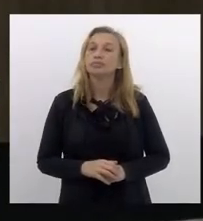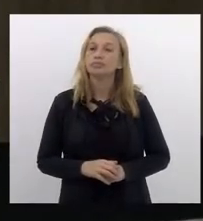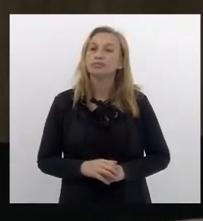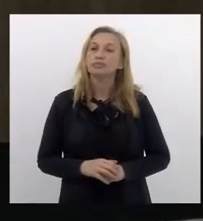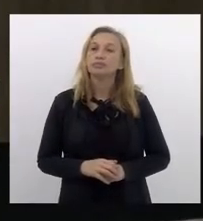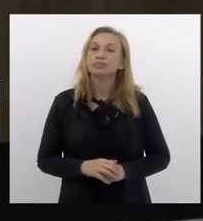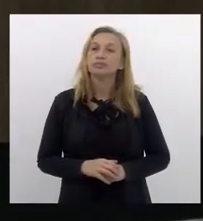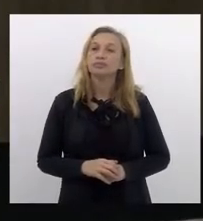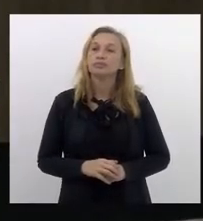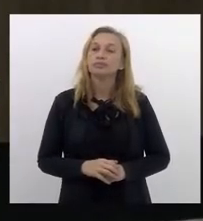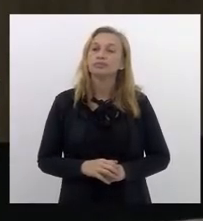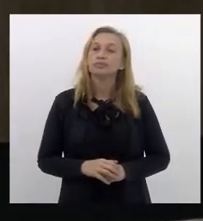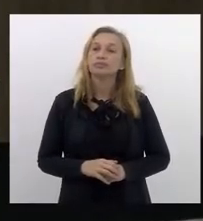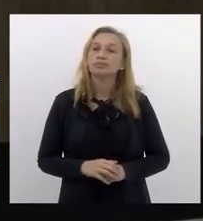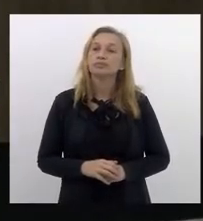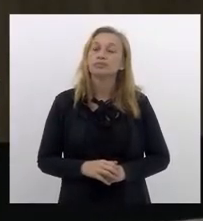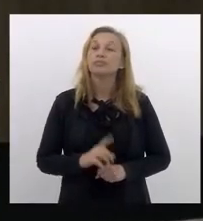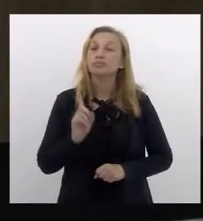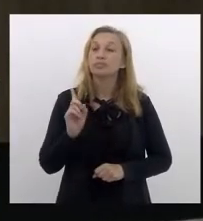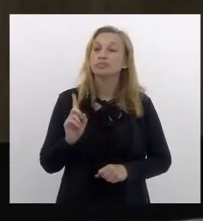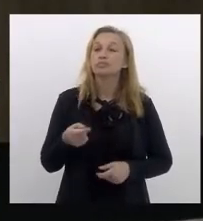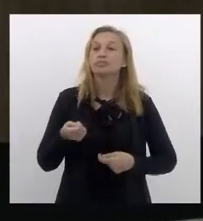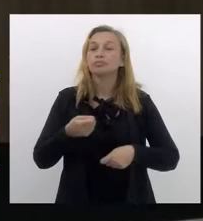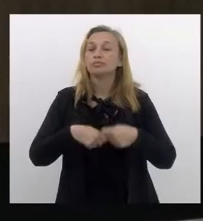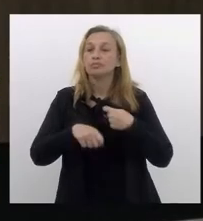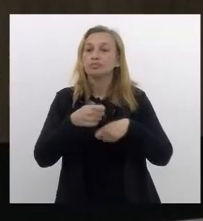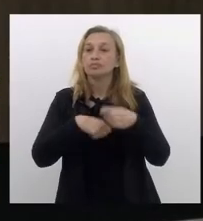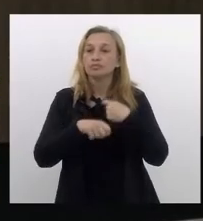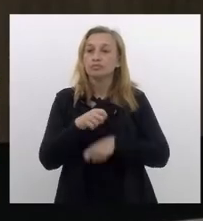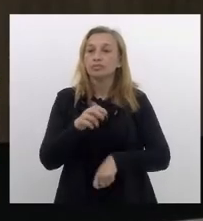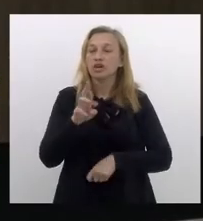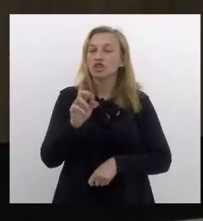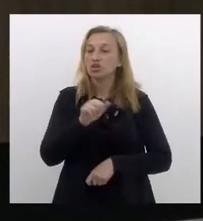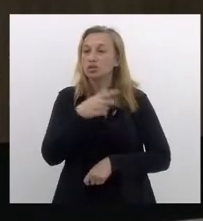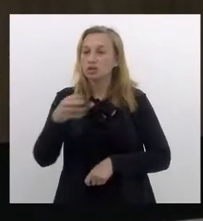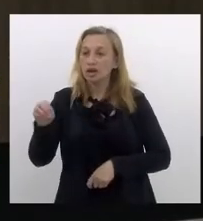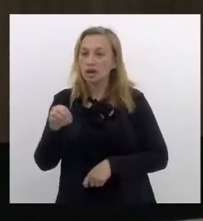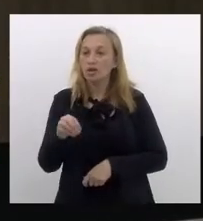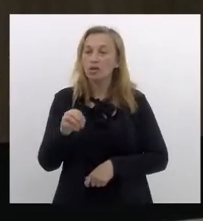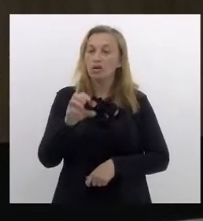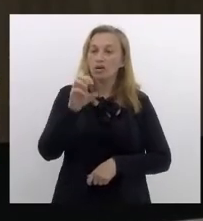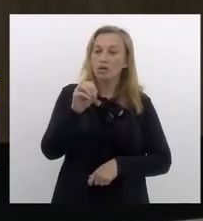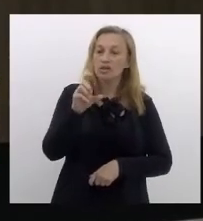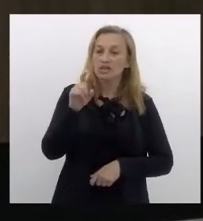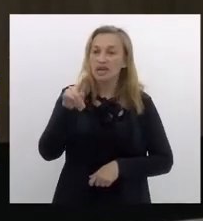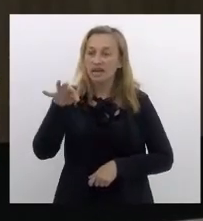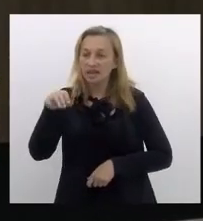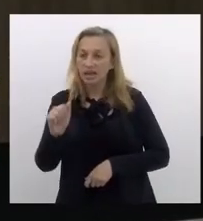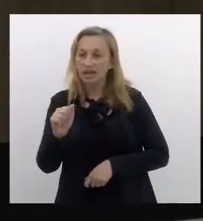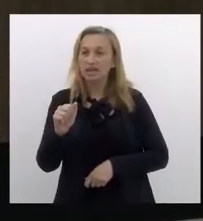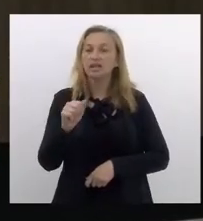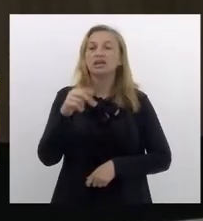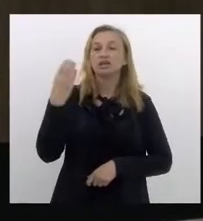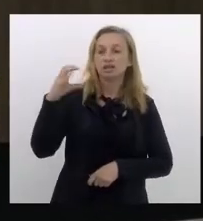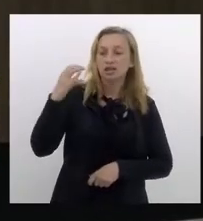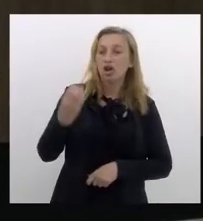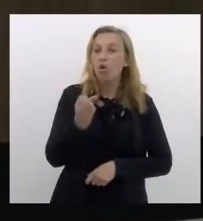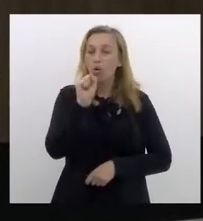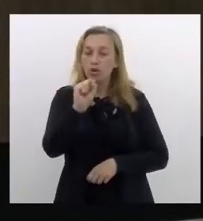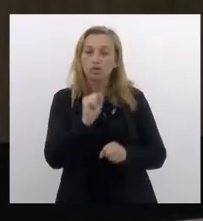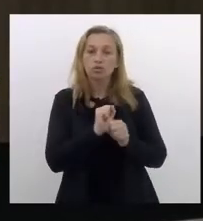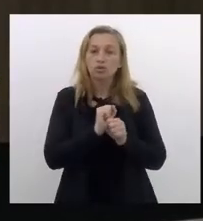E se consagrou como administrador regional da região oceânica de Niterói, ao longo de cerca de